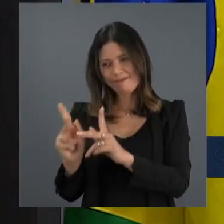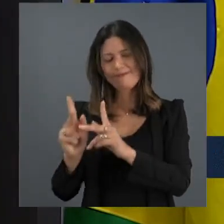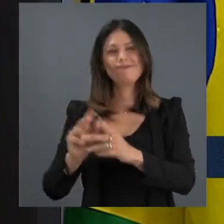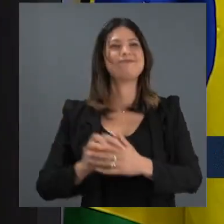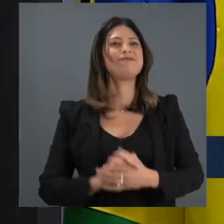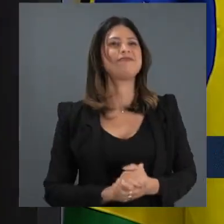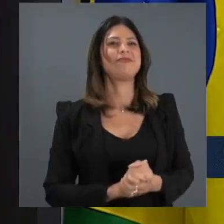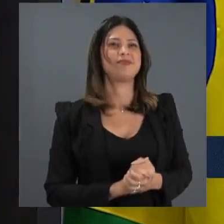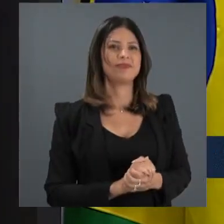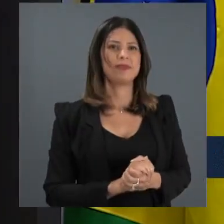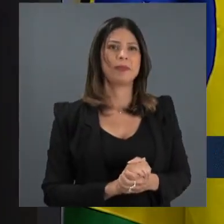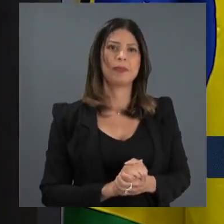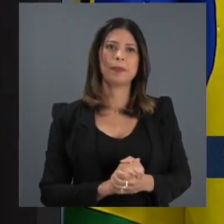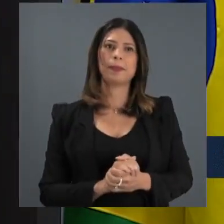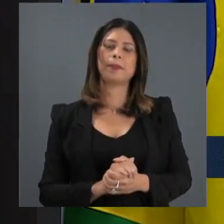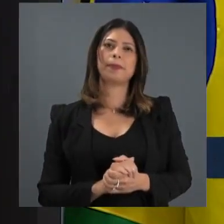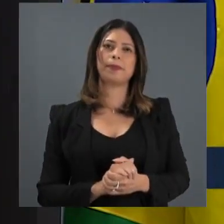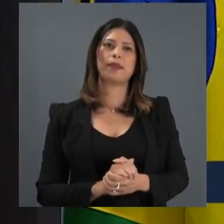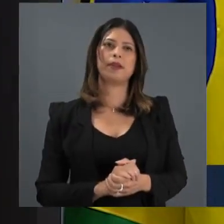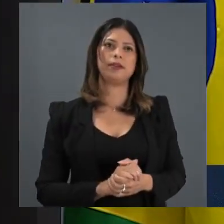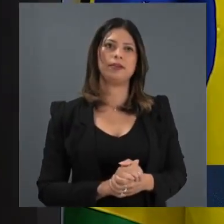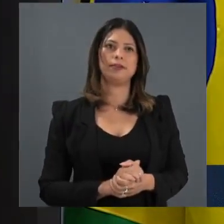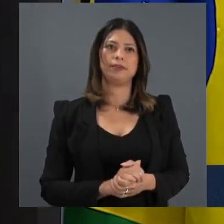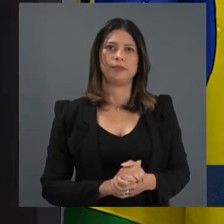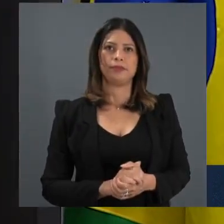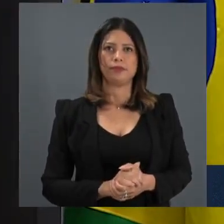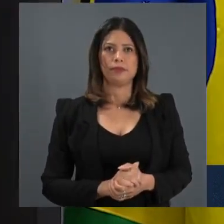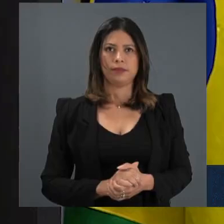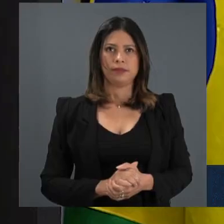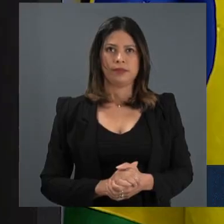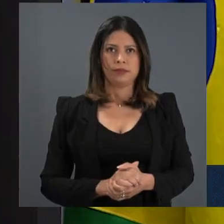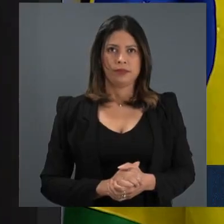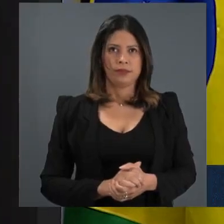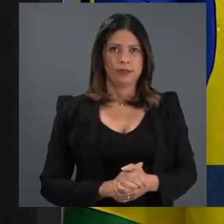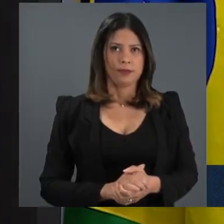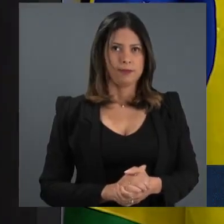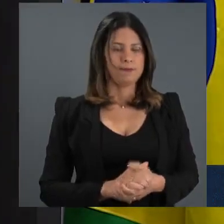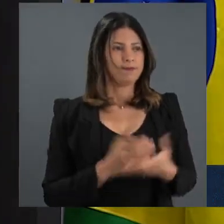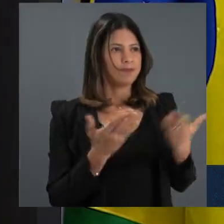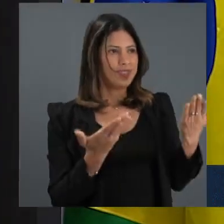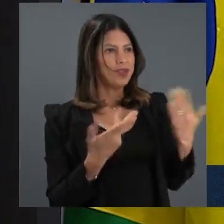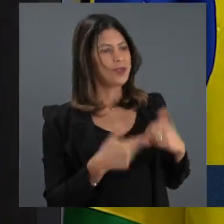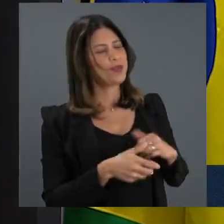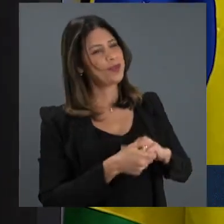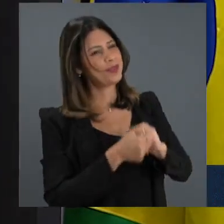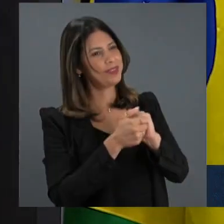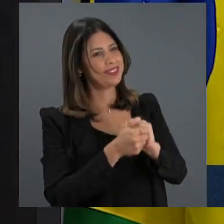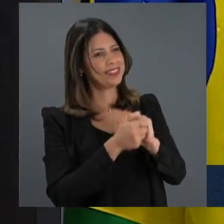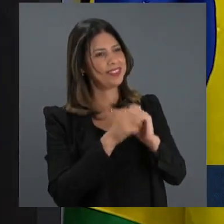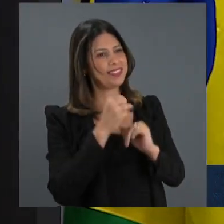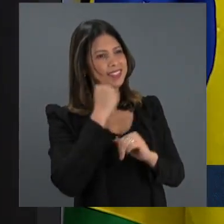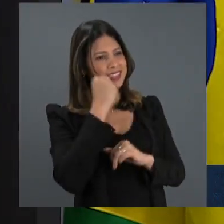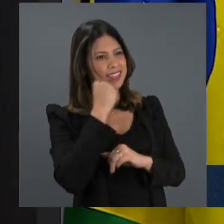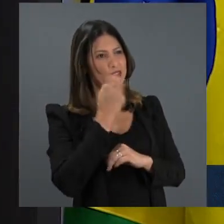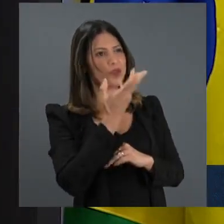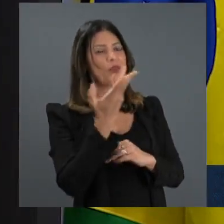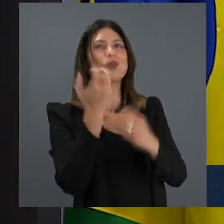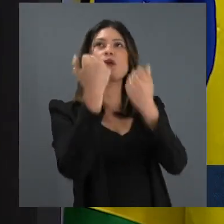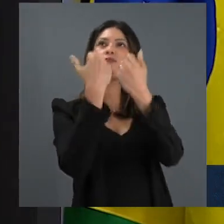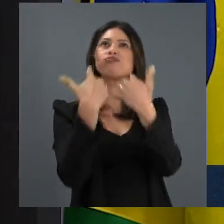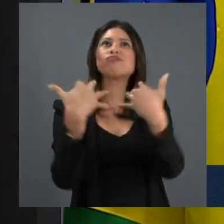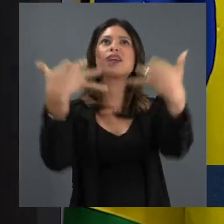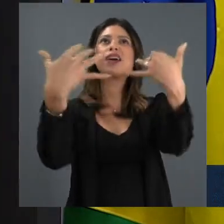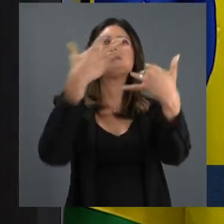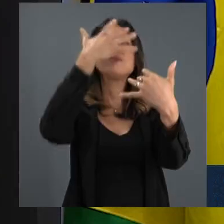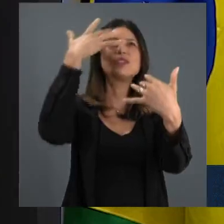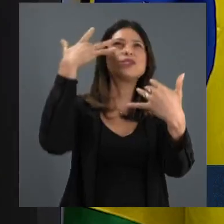queria, senador, meu querido irmão, doutor Irã, cumprimentar quem está nos visitando aqui na galeria,